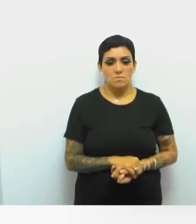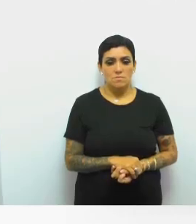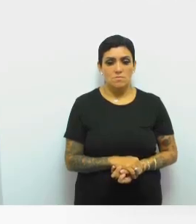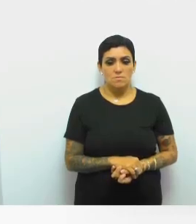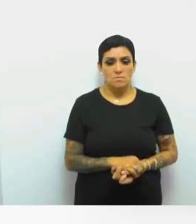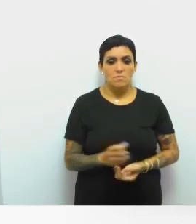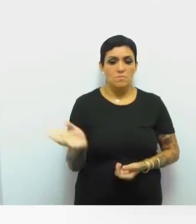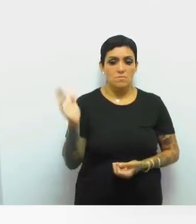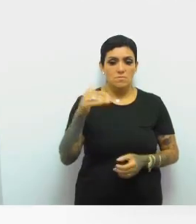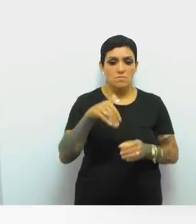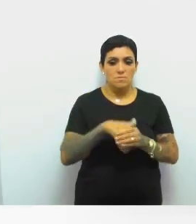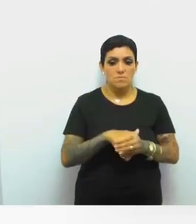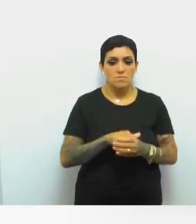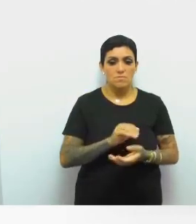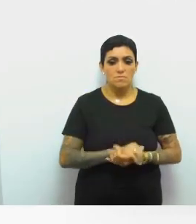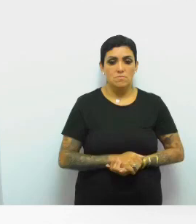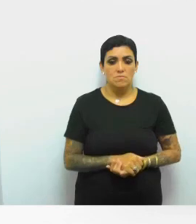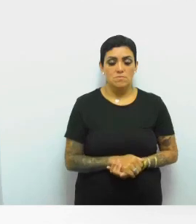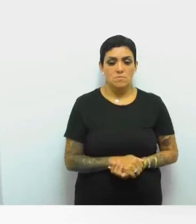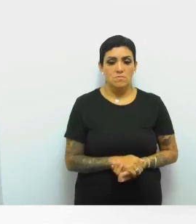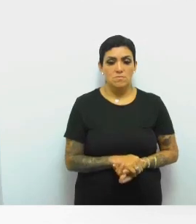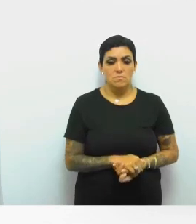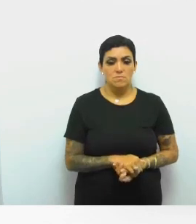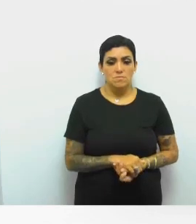Vamos votar, senhores vereadores e senhoras vereadoras.